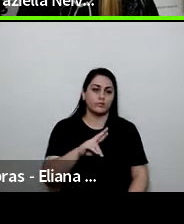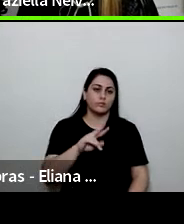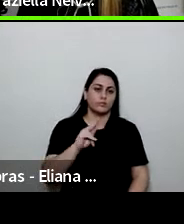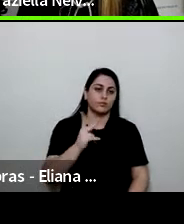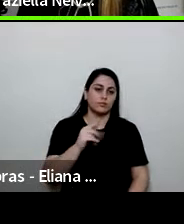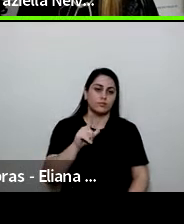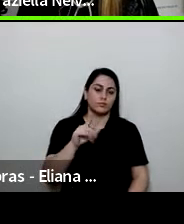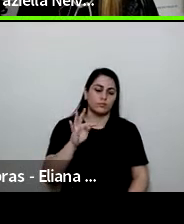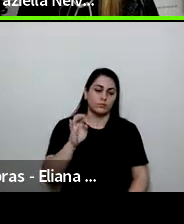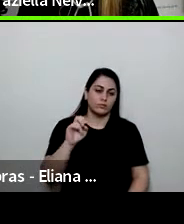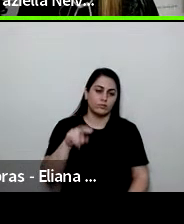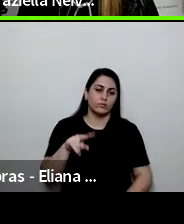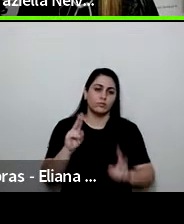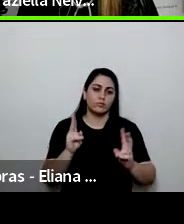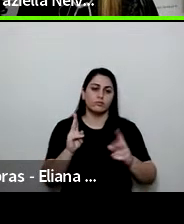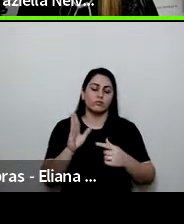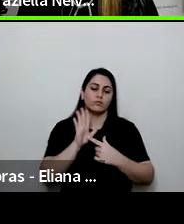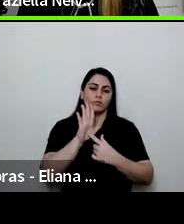fazendo